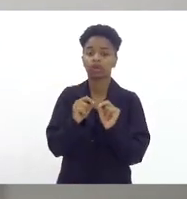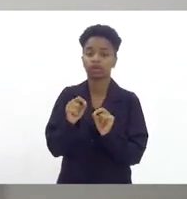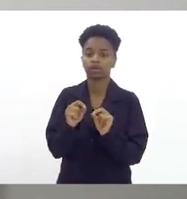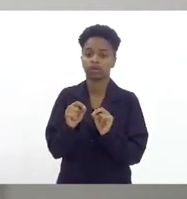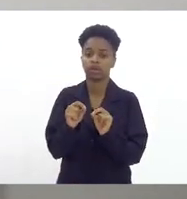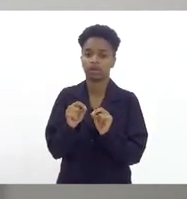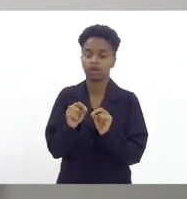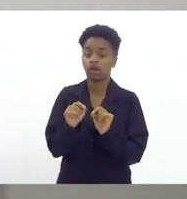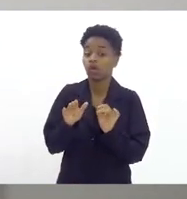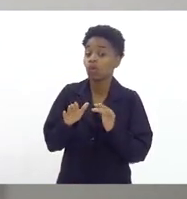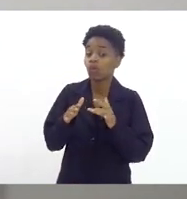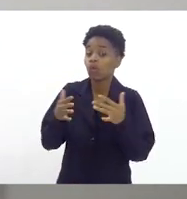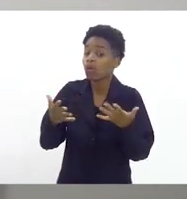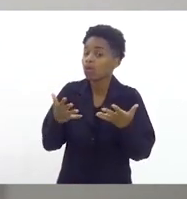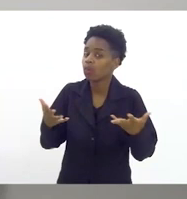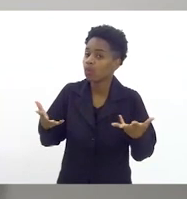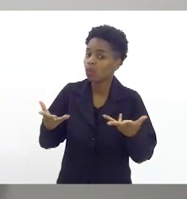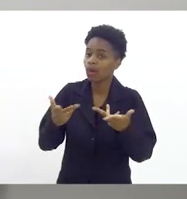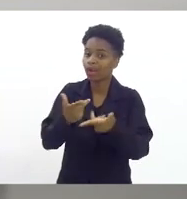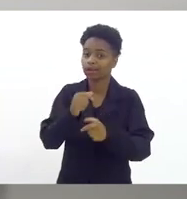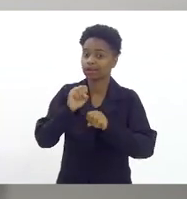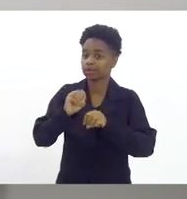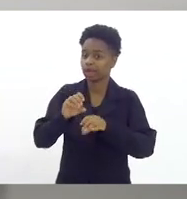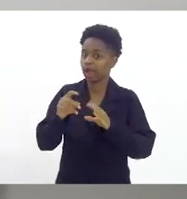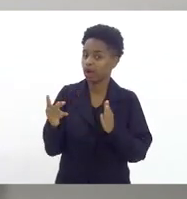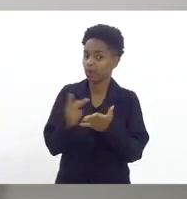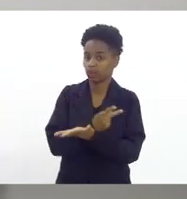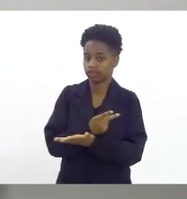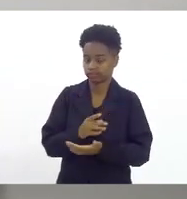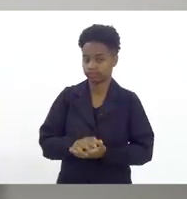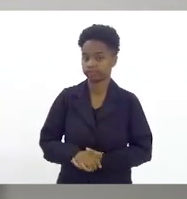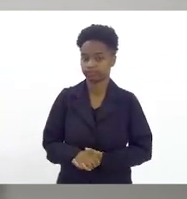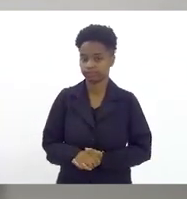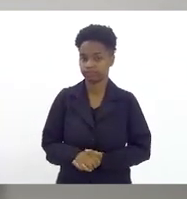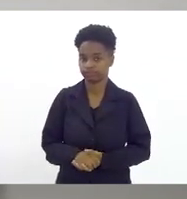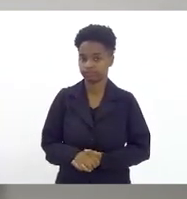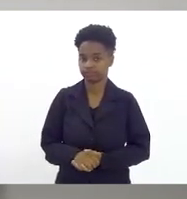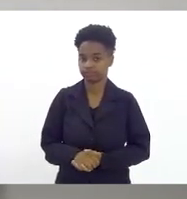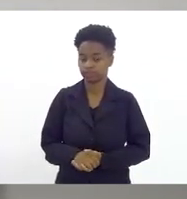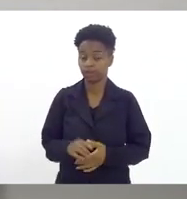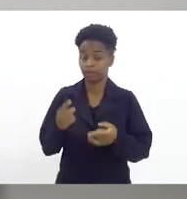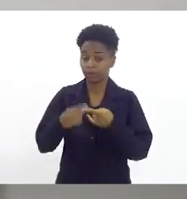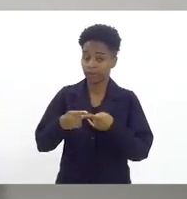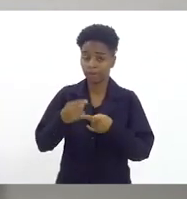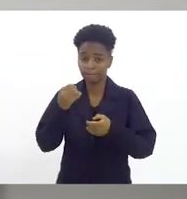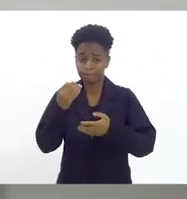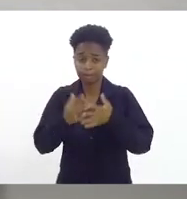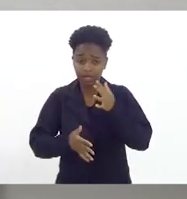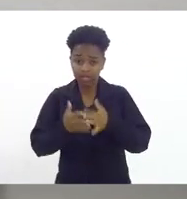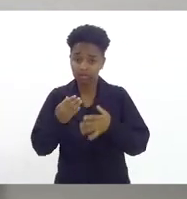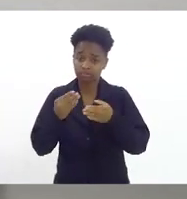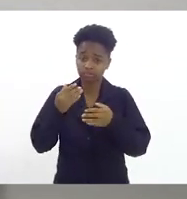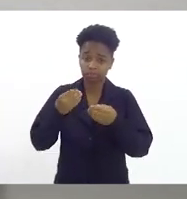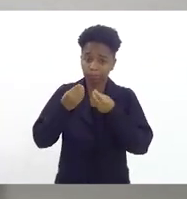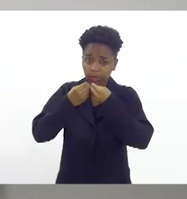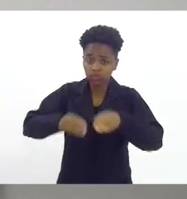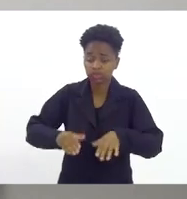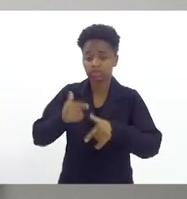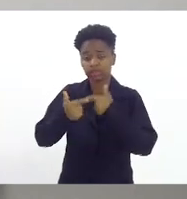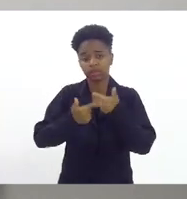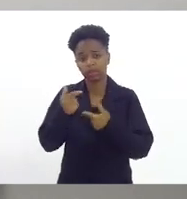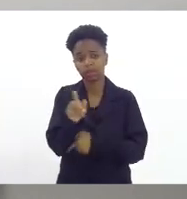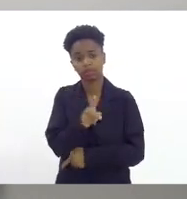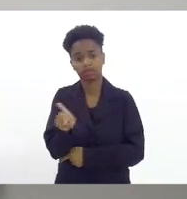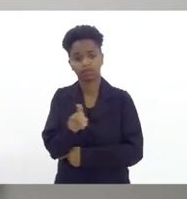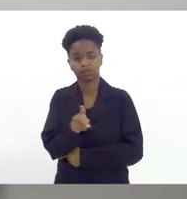Qual é essa qualidade de educação que está acontecendo em detrimento da precarização do trabalho docente